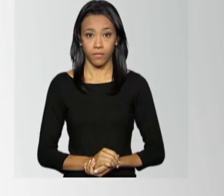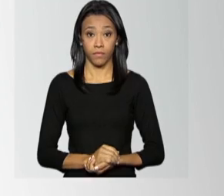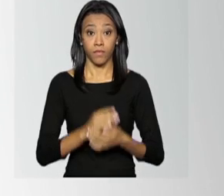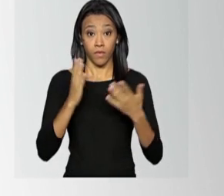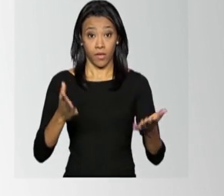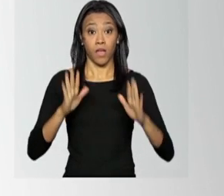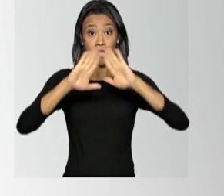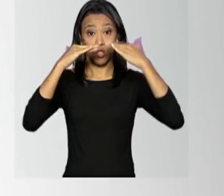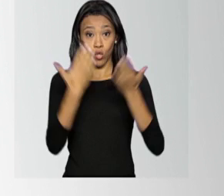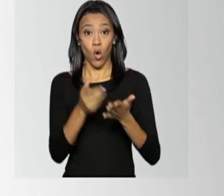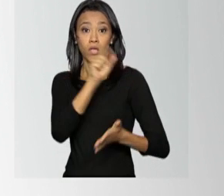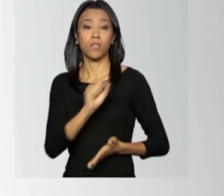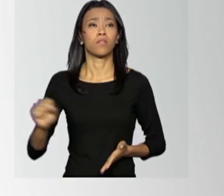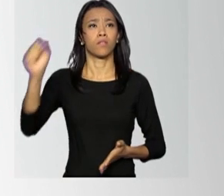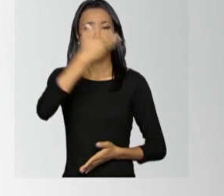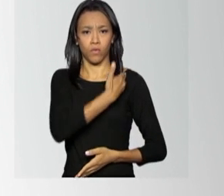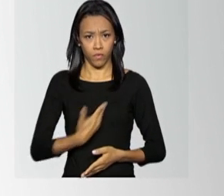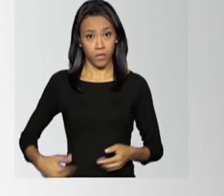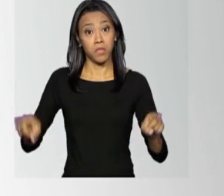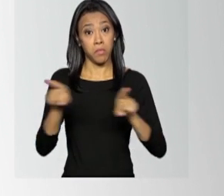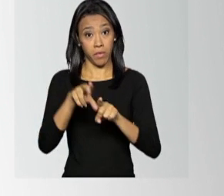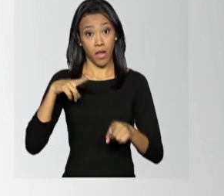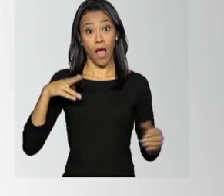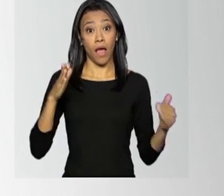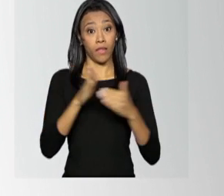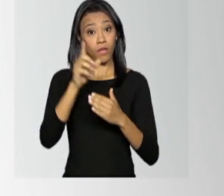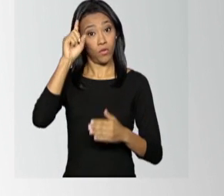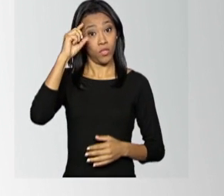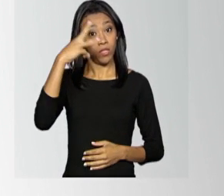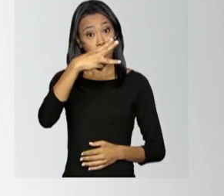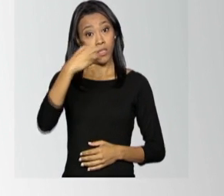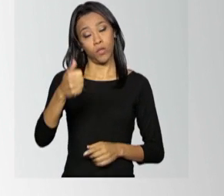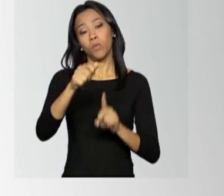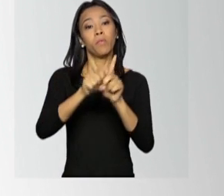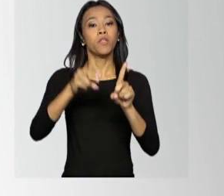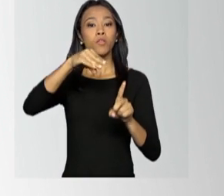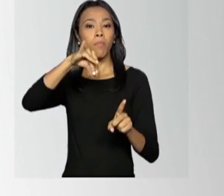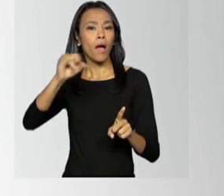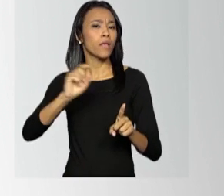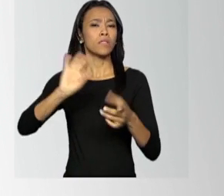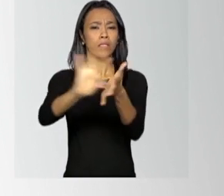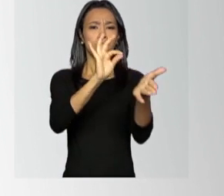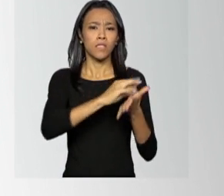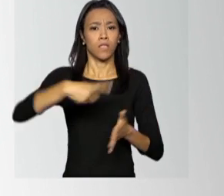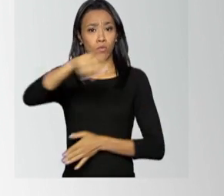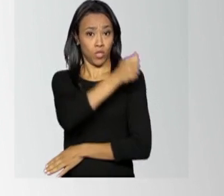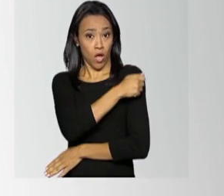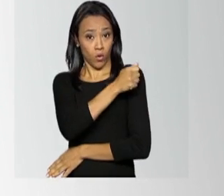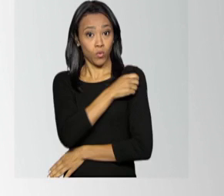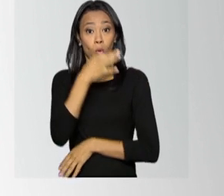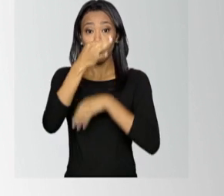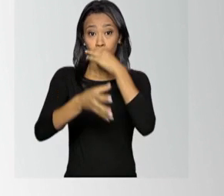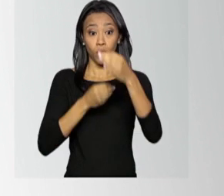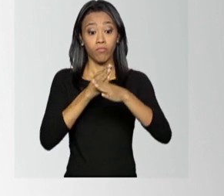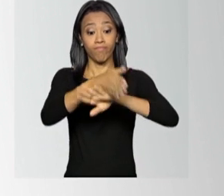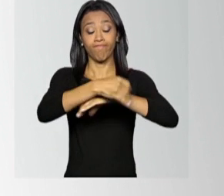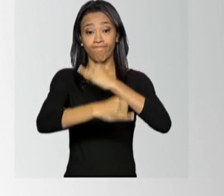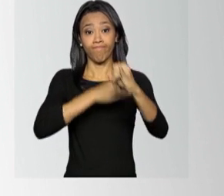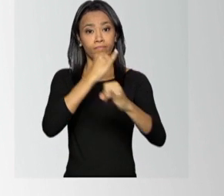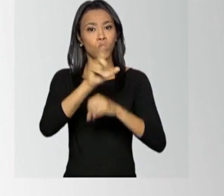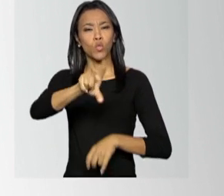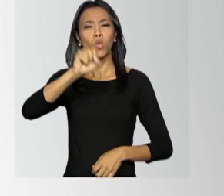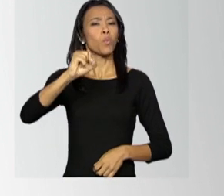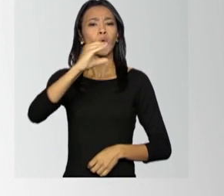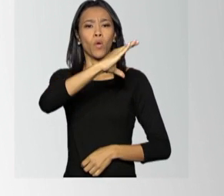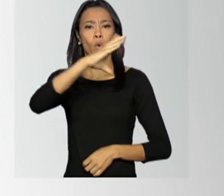As escolas das redes pública e privada têm até o dia 31 de maio para inscrever alunos e indicar pela internet o coordenador para